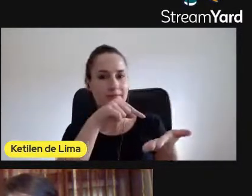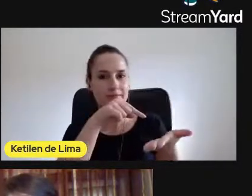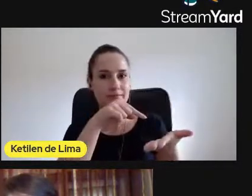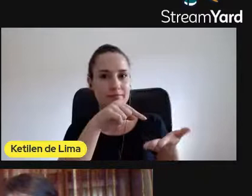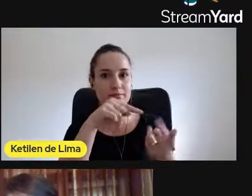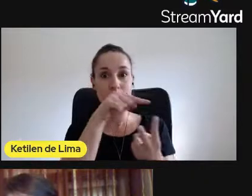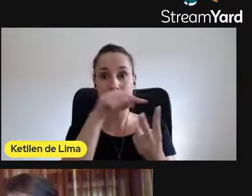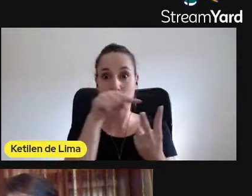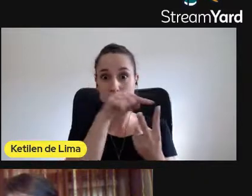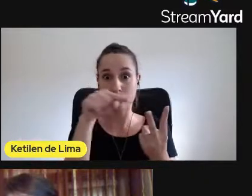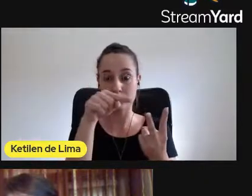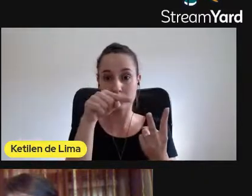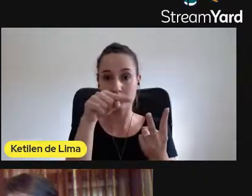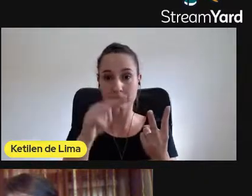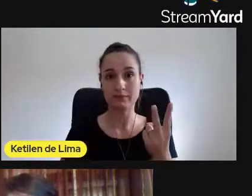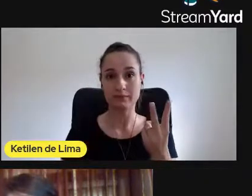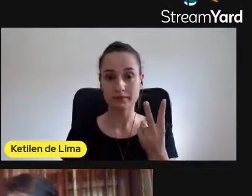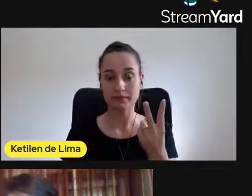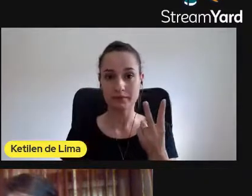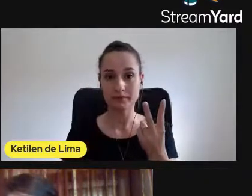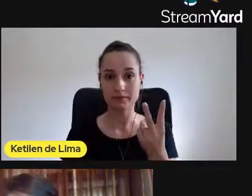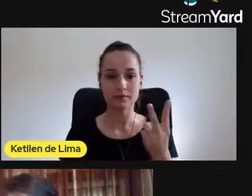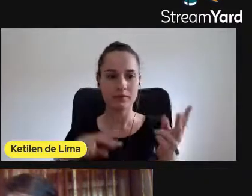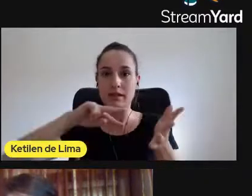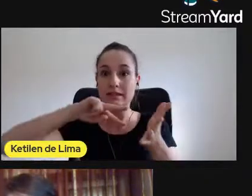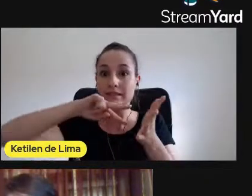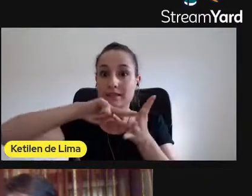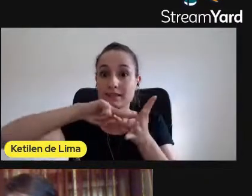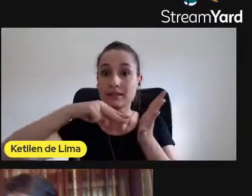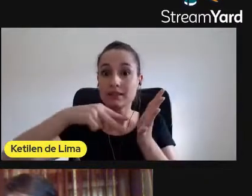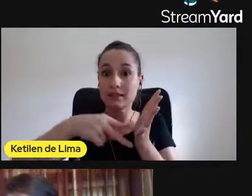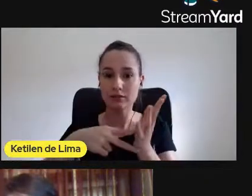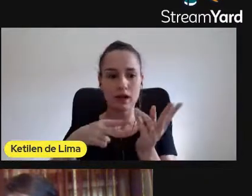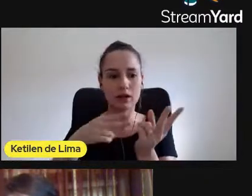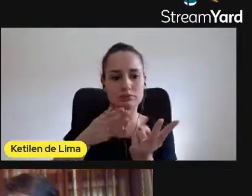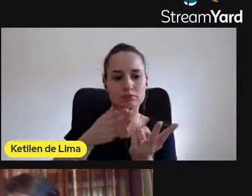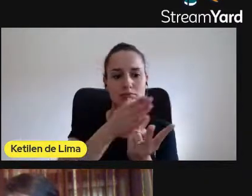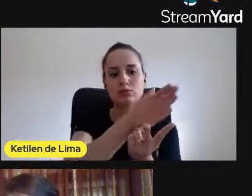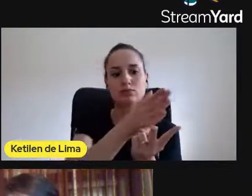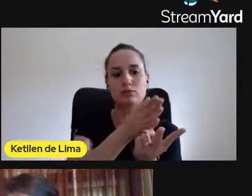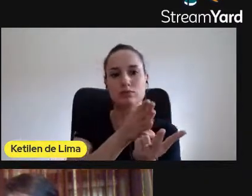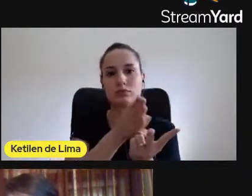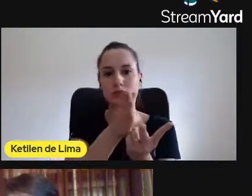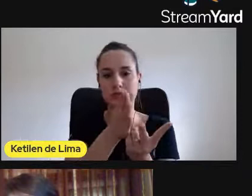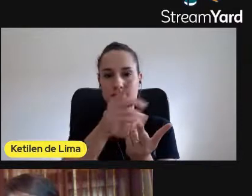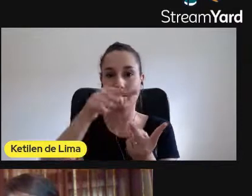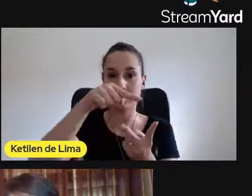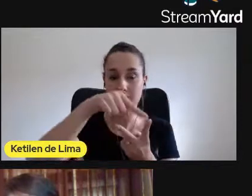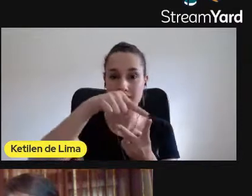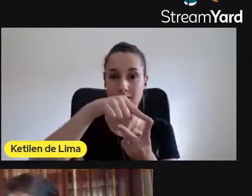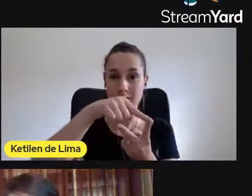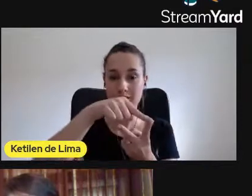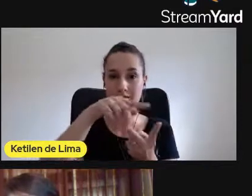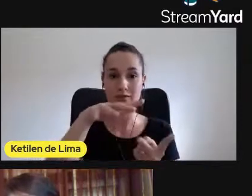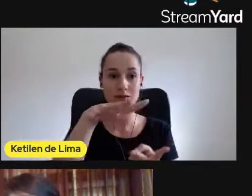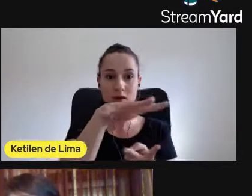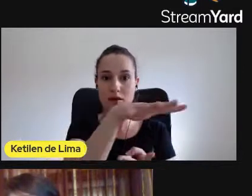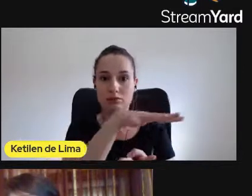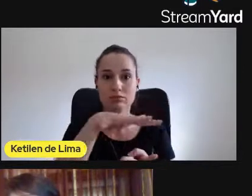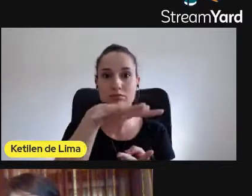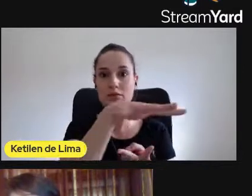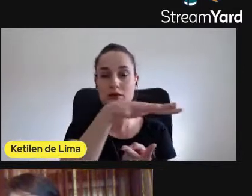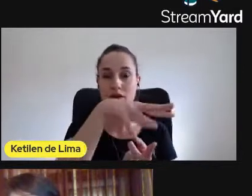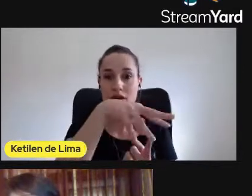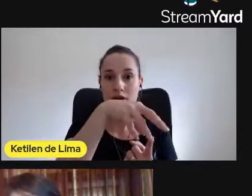ser. Né? O significado só pode ser construído quando a gente se coloca, né, nessa posição de protagonista para criar